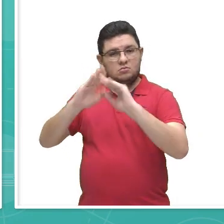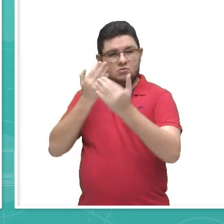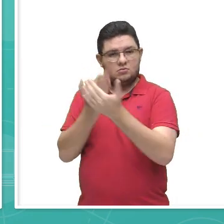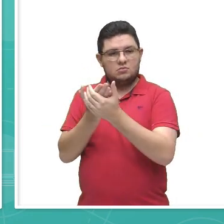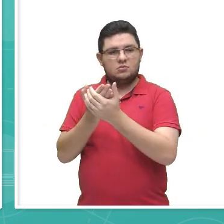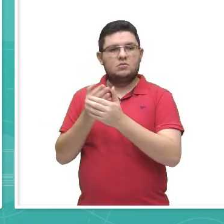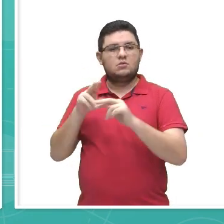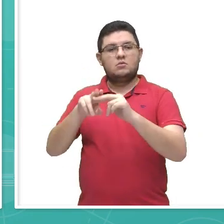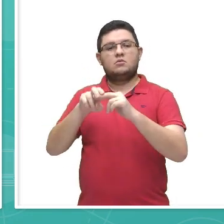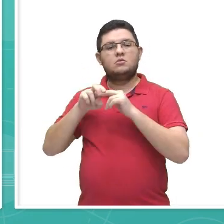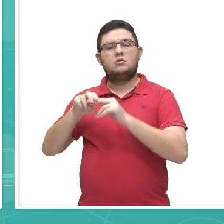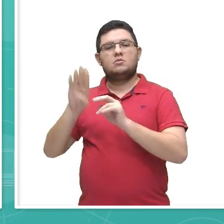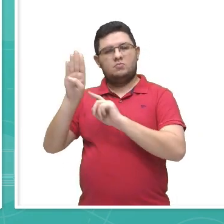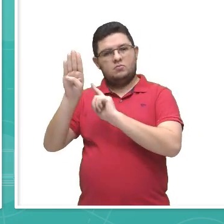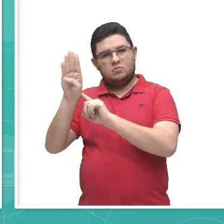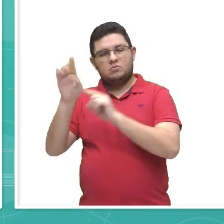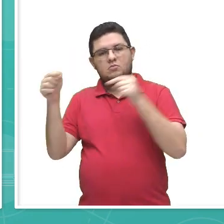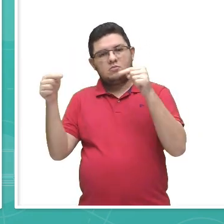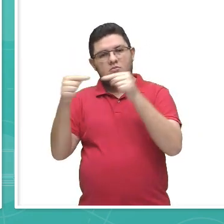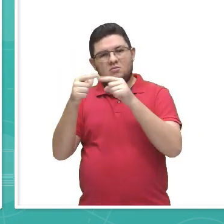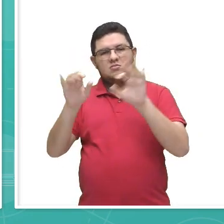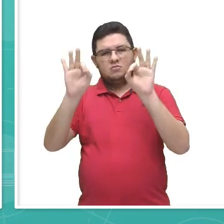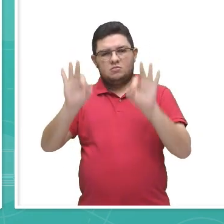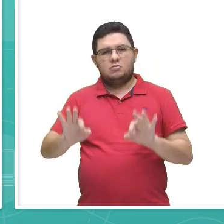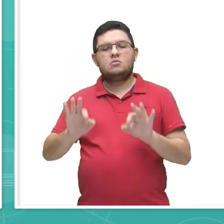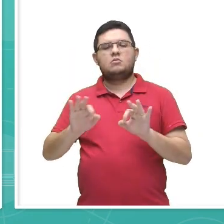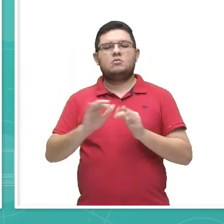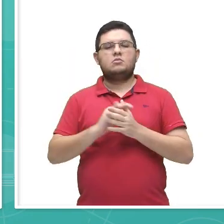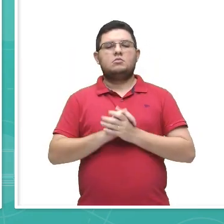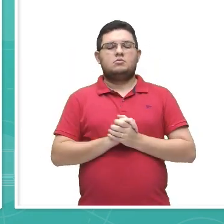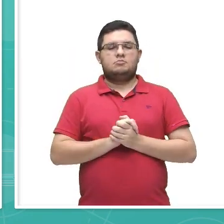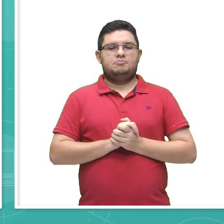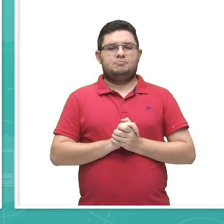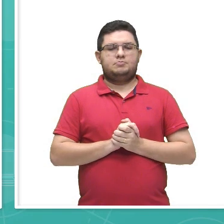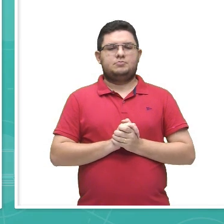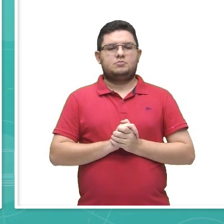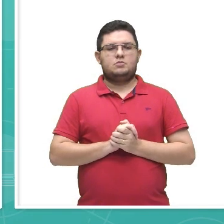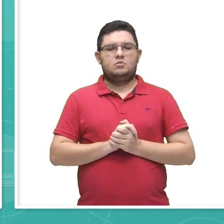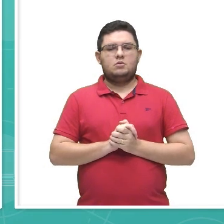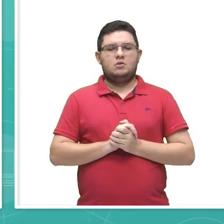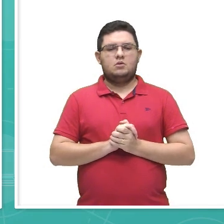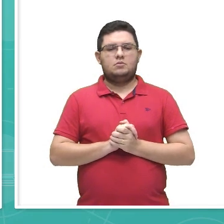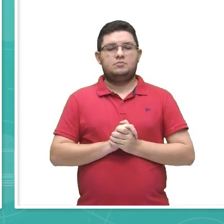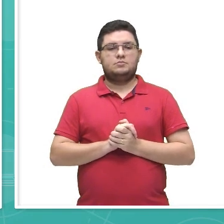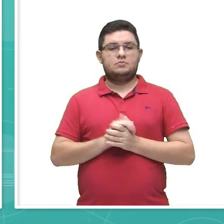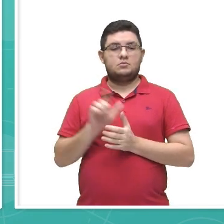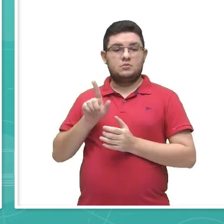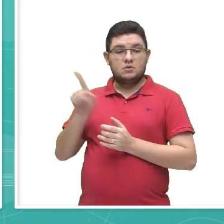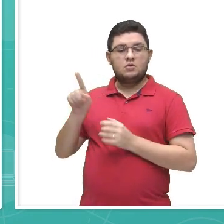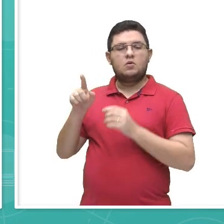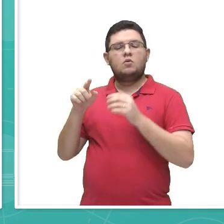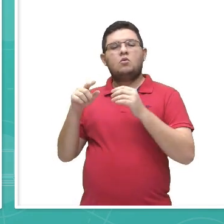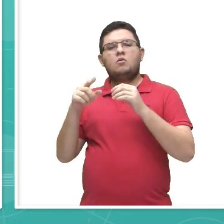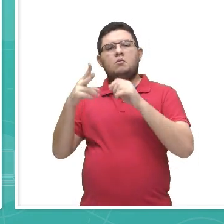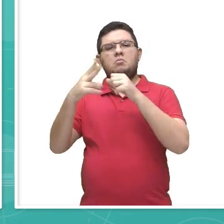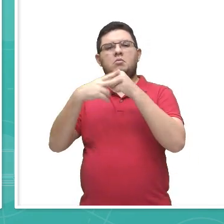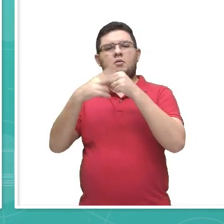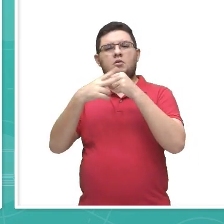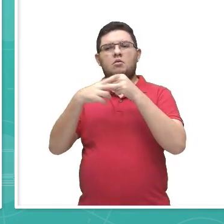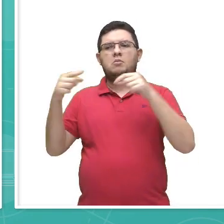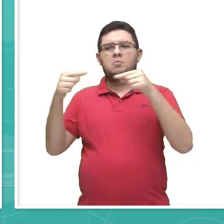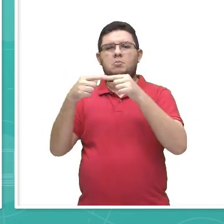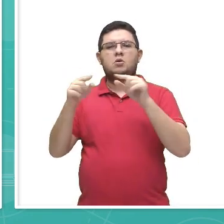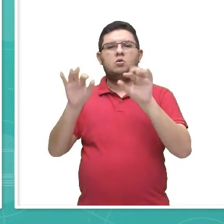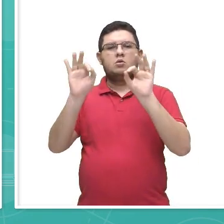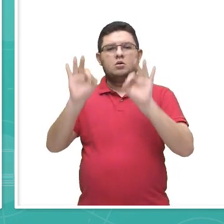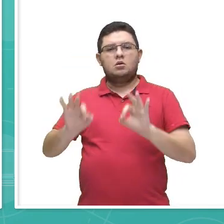escolheram o verbo que se adequa, né? Que é a realidade dessa imagem aí, no caso que é o go to. Lembrando, gente, que o